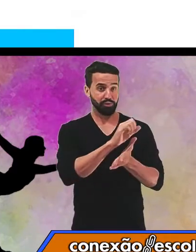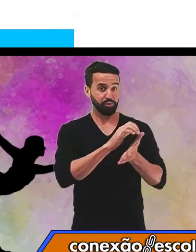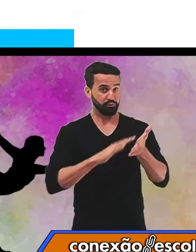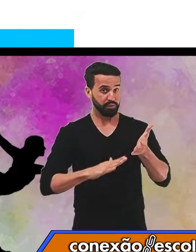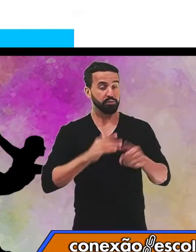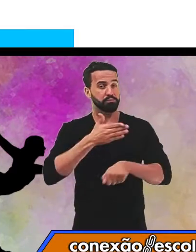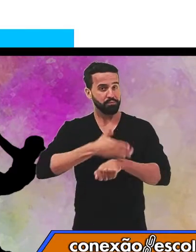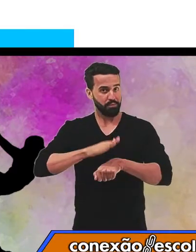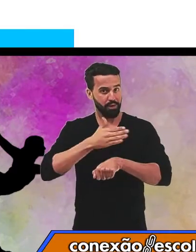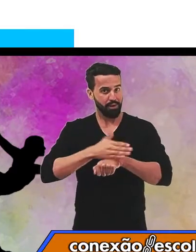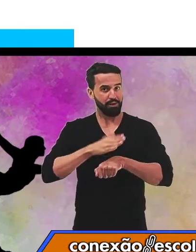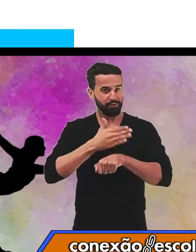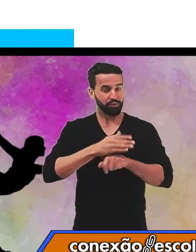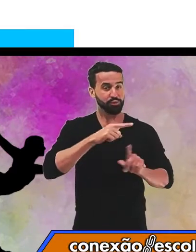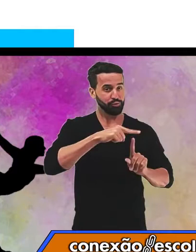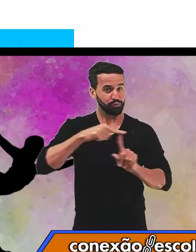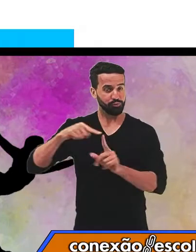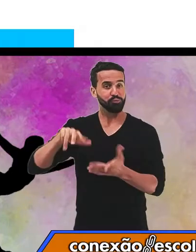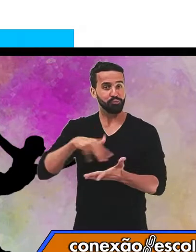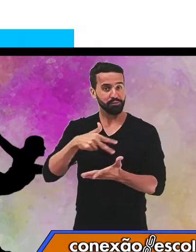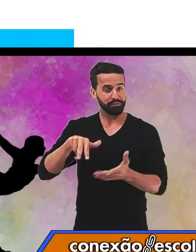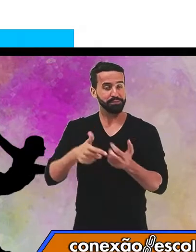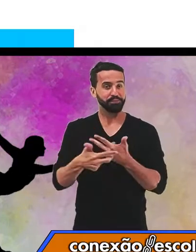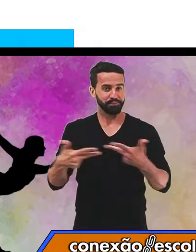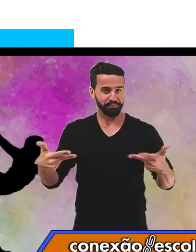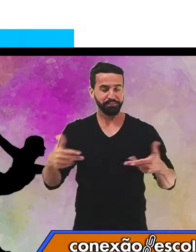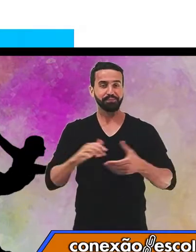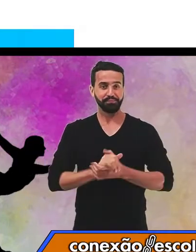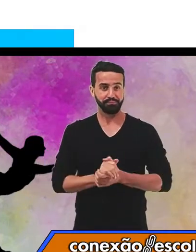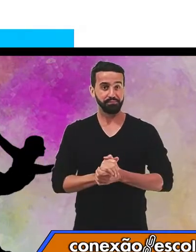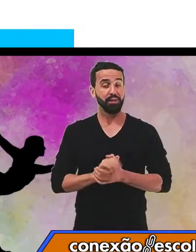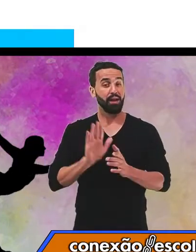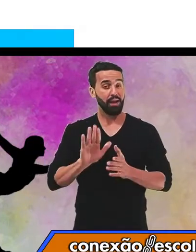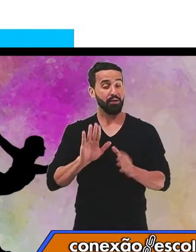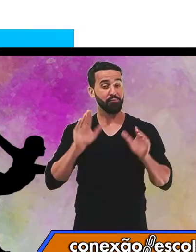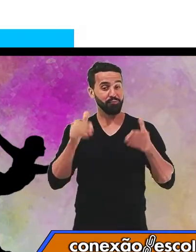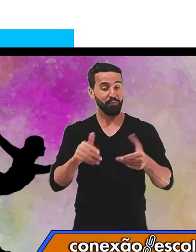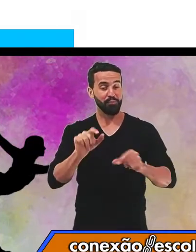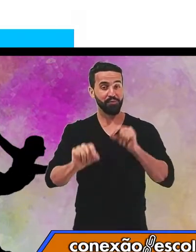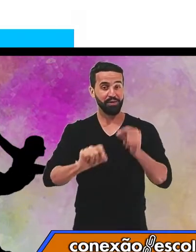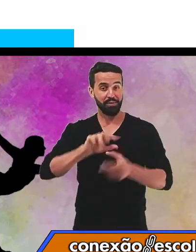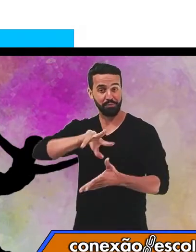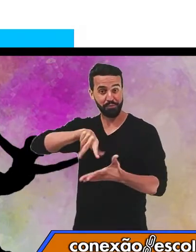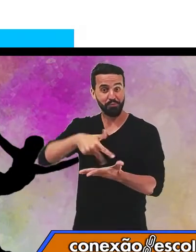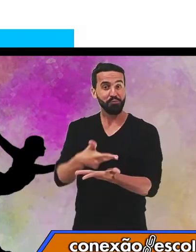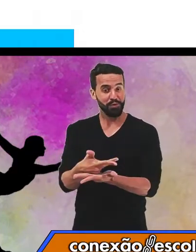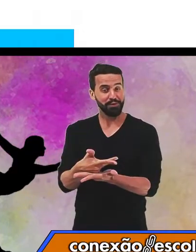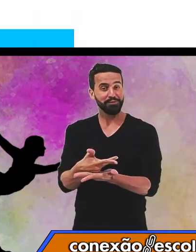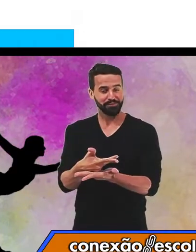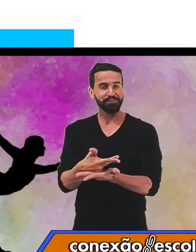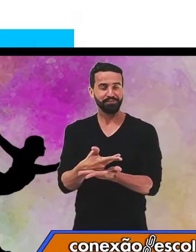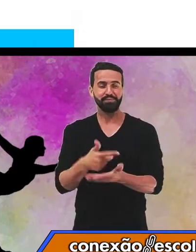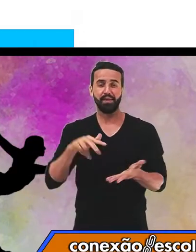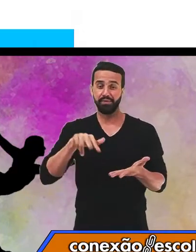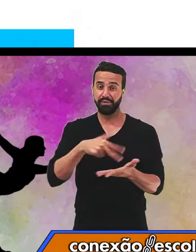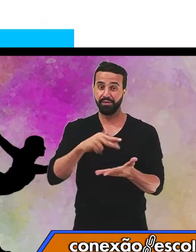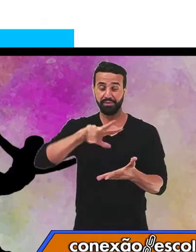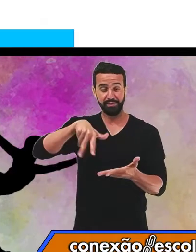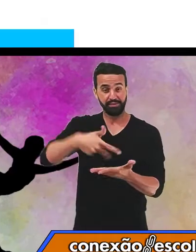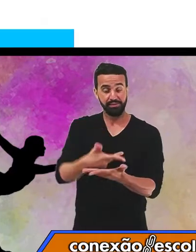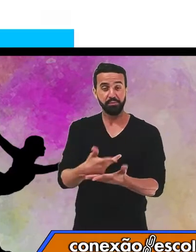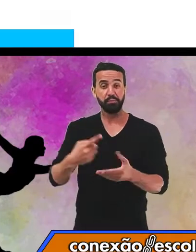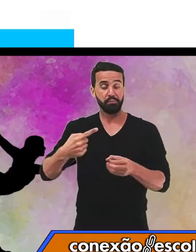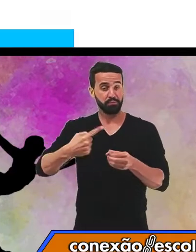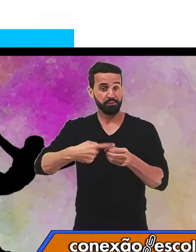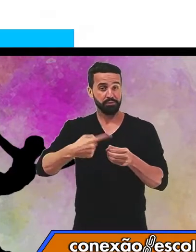dessas modalidades. Na verdade, sobre o break, que é um tipo de dança que faz parte das danças